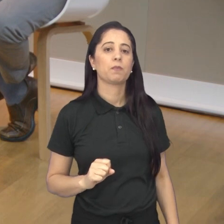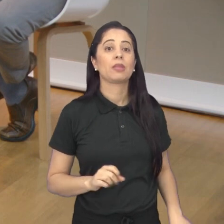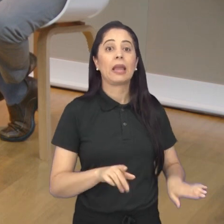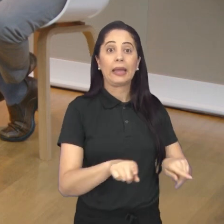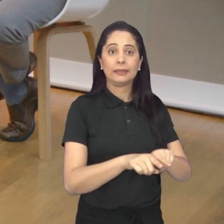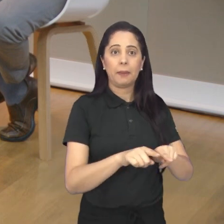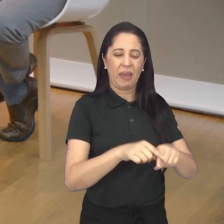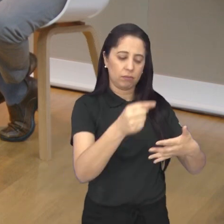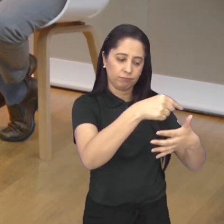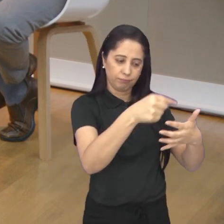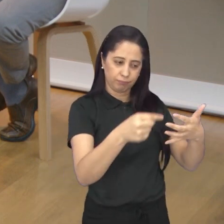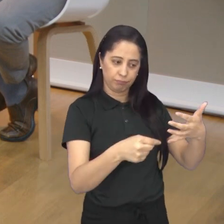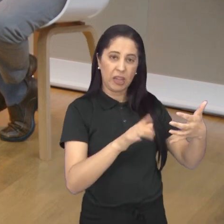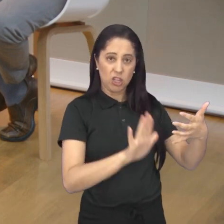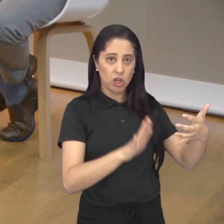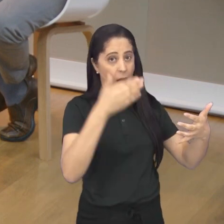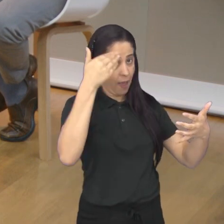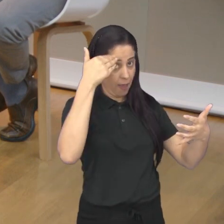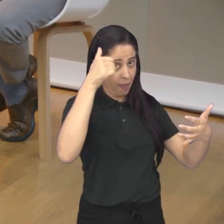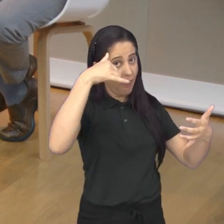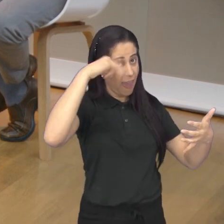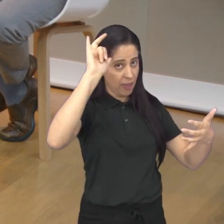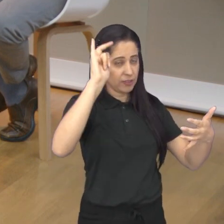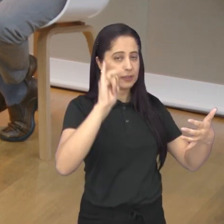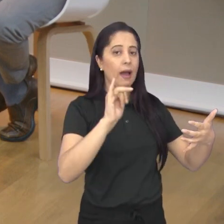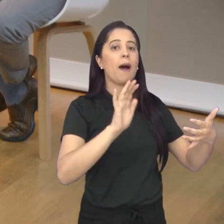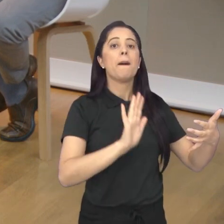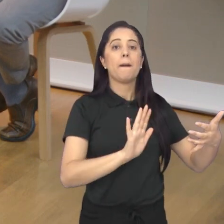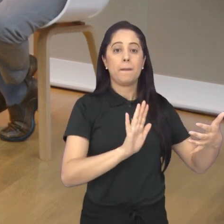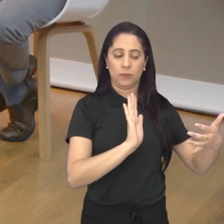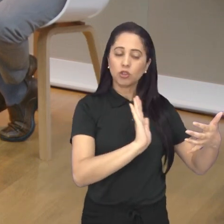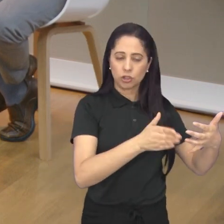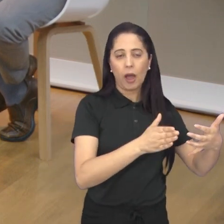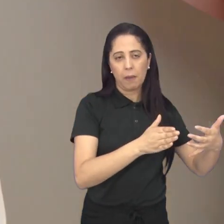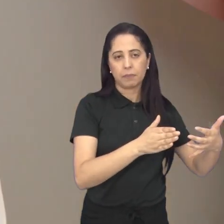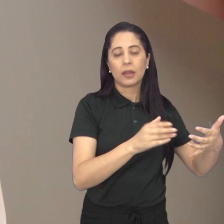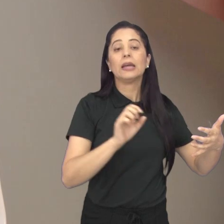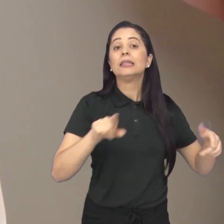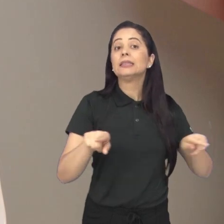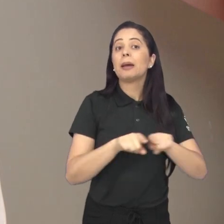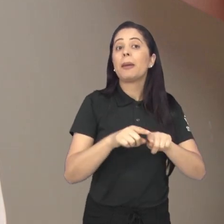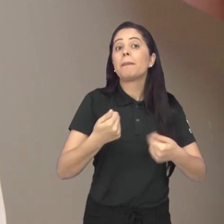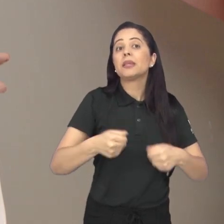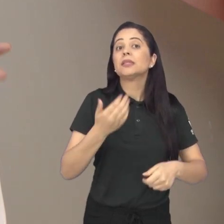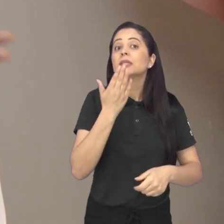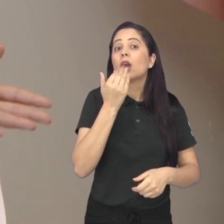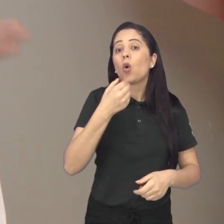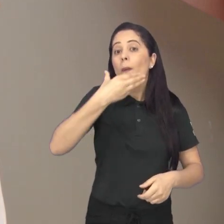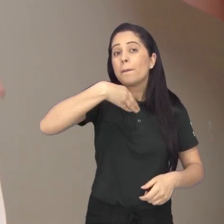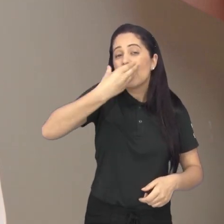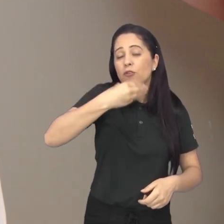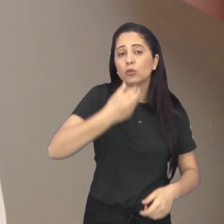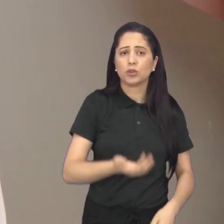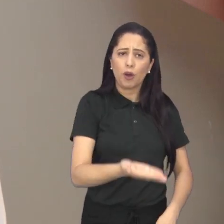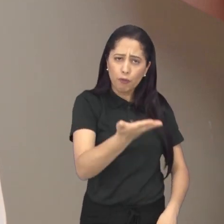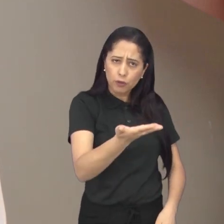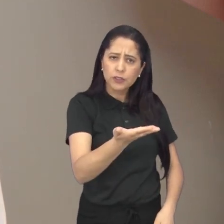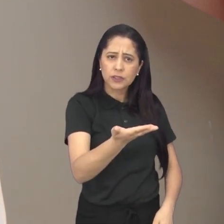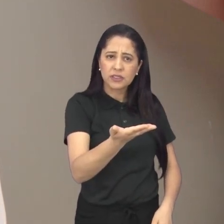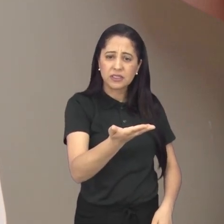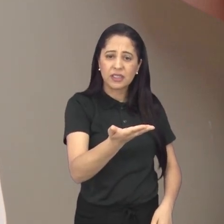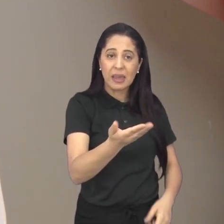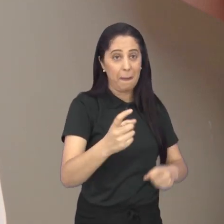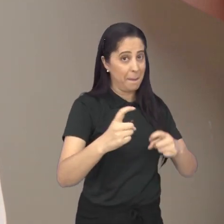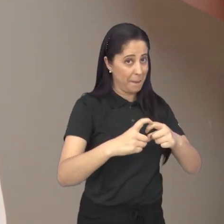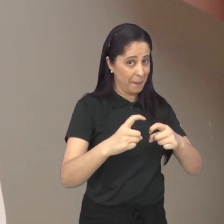devem ser evitados, a nutricionista falou para a gente consumir frutas, né? Principalmente as frutas que são oxidantes. Mas você, como médico cirurgião do